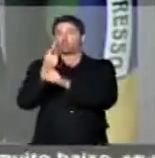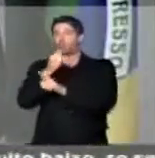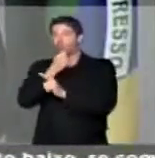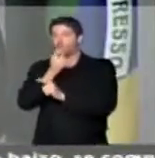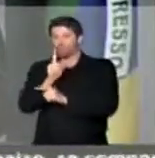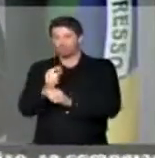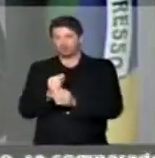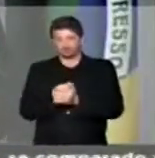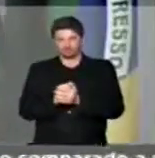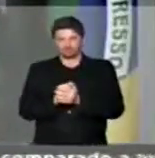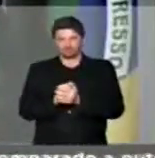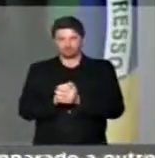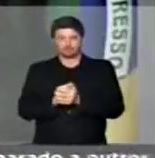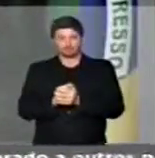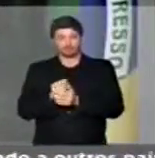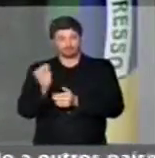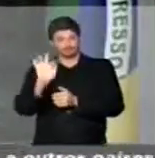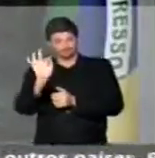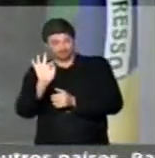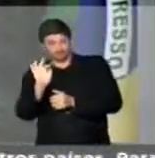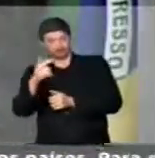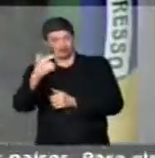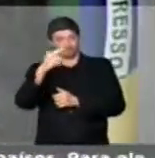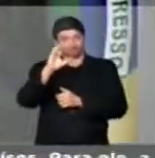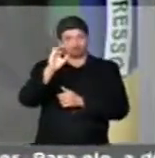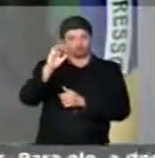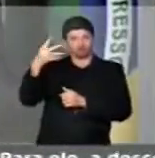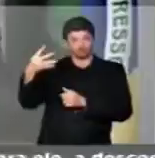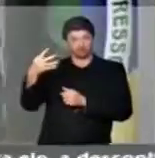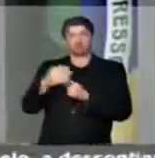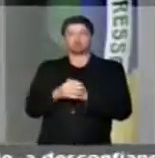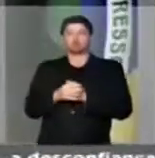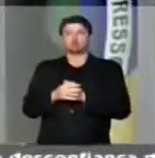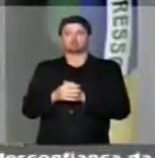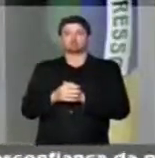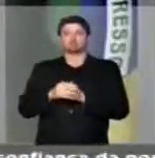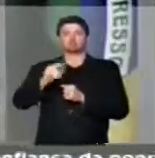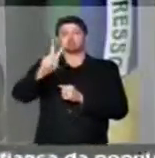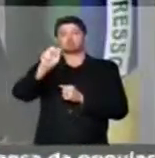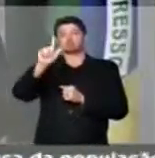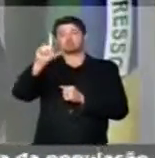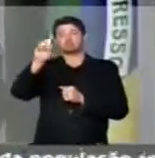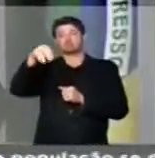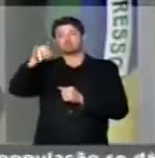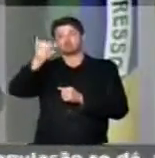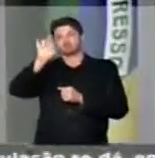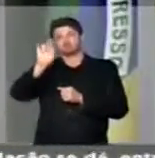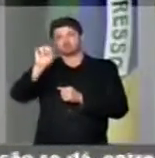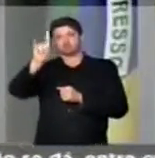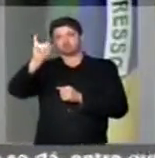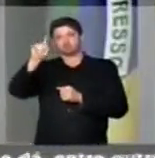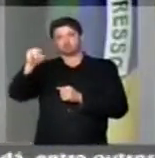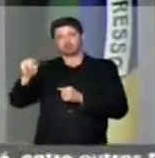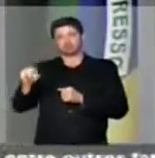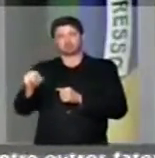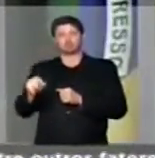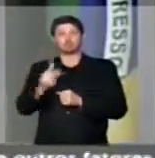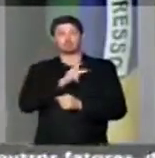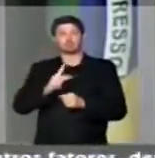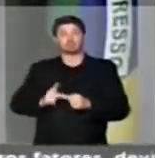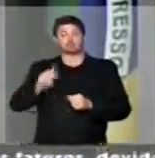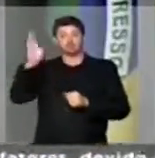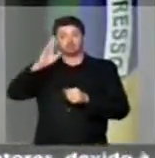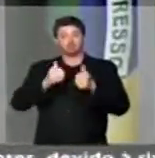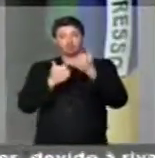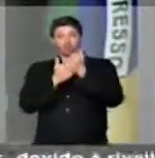descobertos. Em fevereiro de 2004, o Valdomiro Diniz, assessor da Presidência da